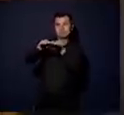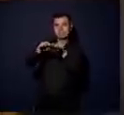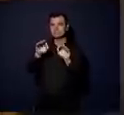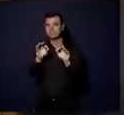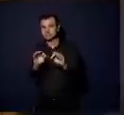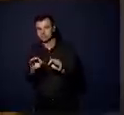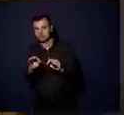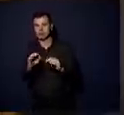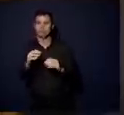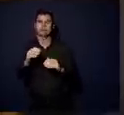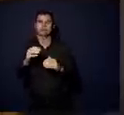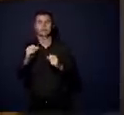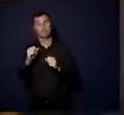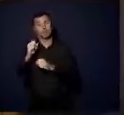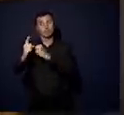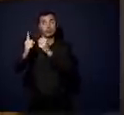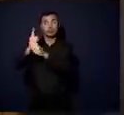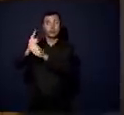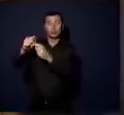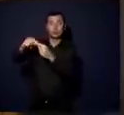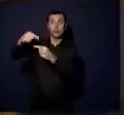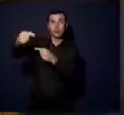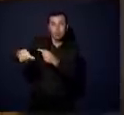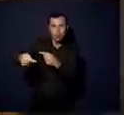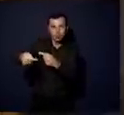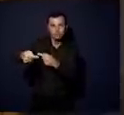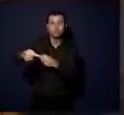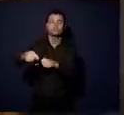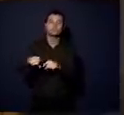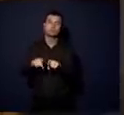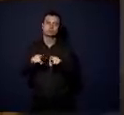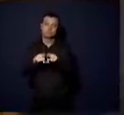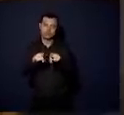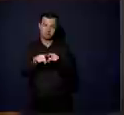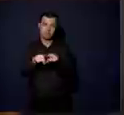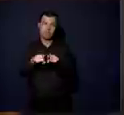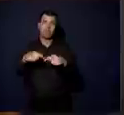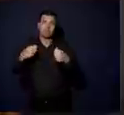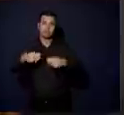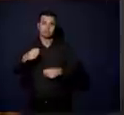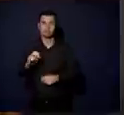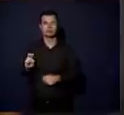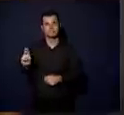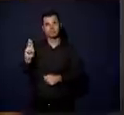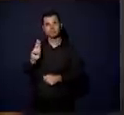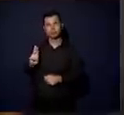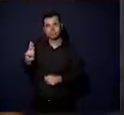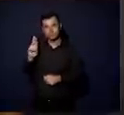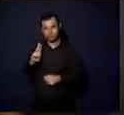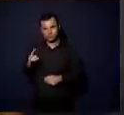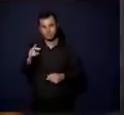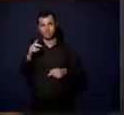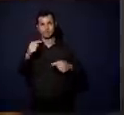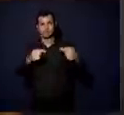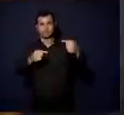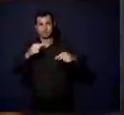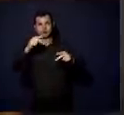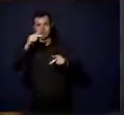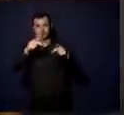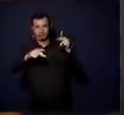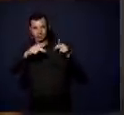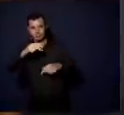do exercício seguinte E aí você já começar a agir né usando a avaliação de políticas públicas